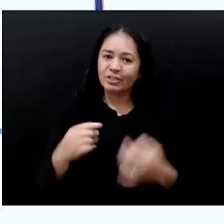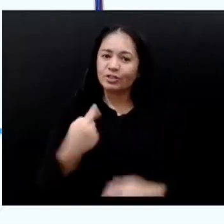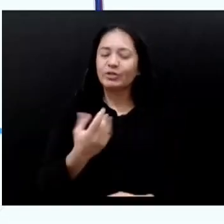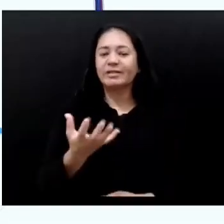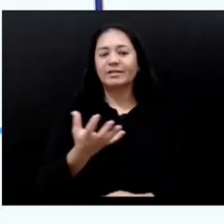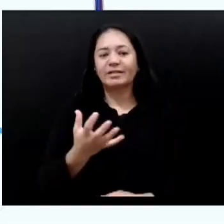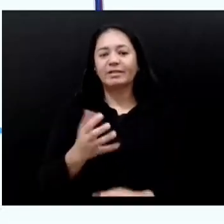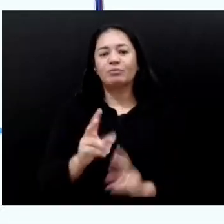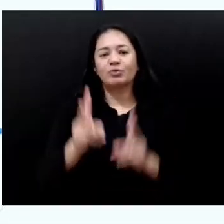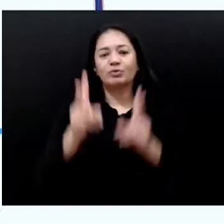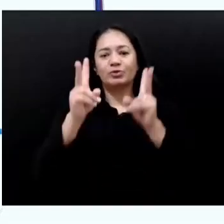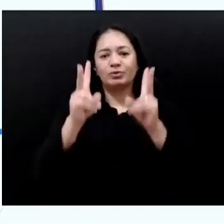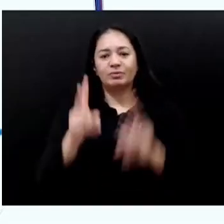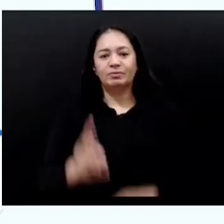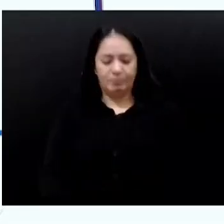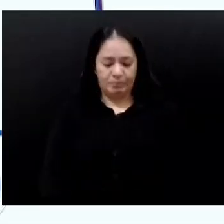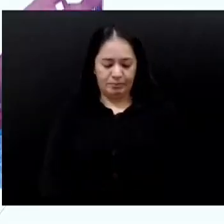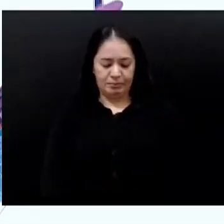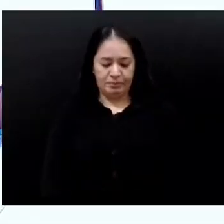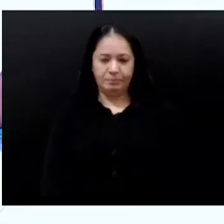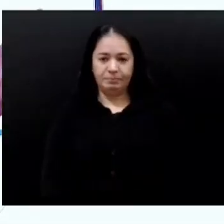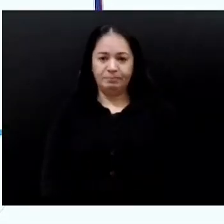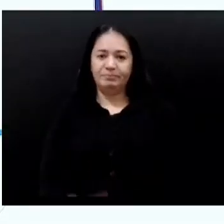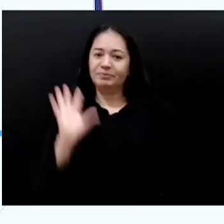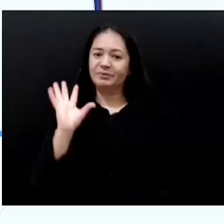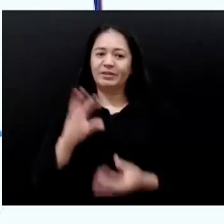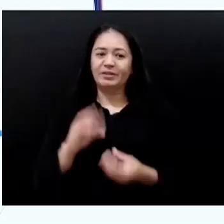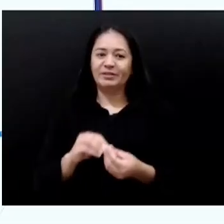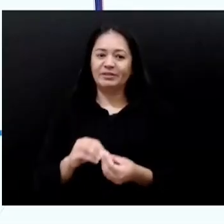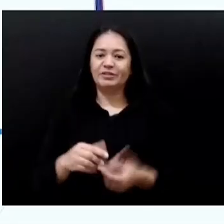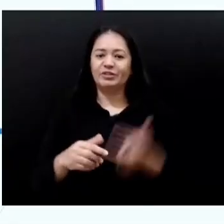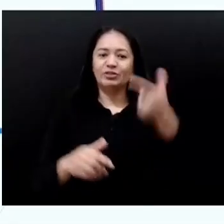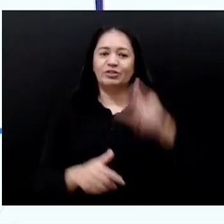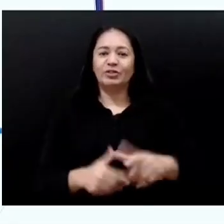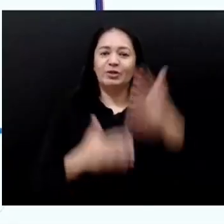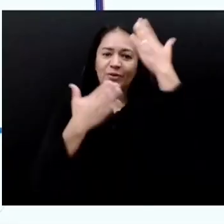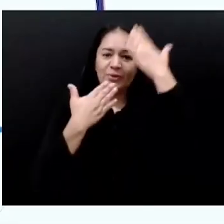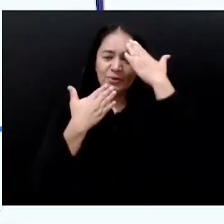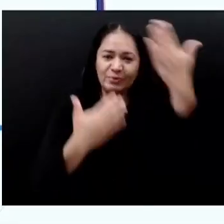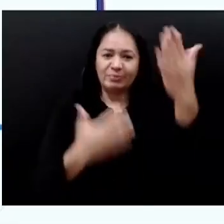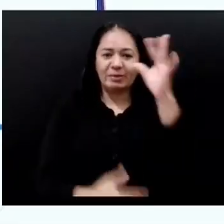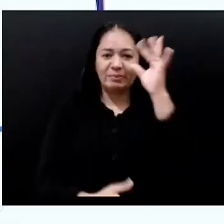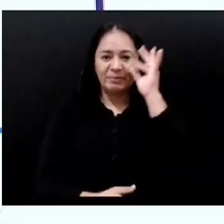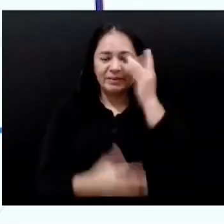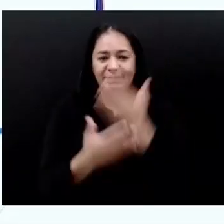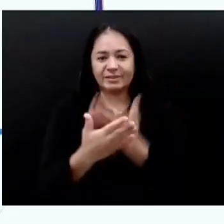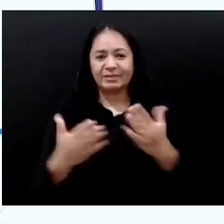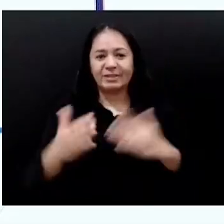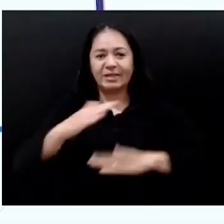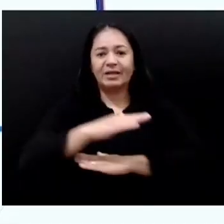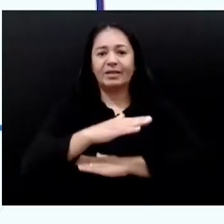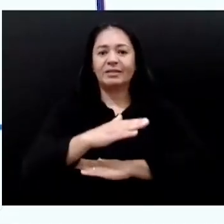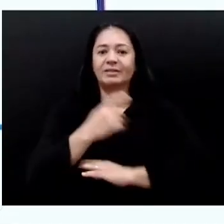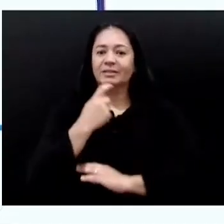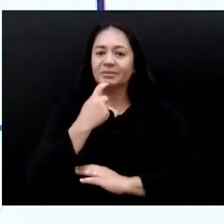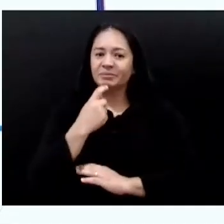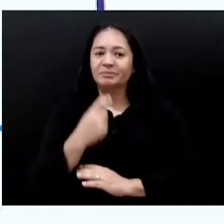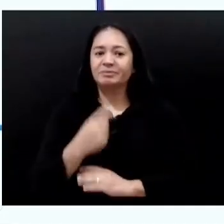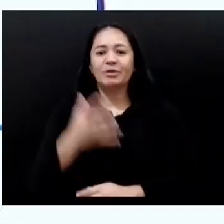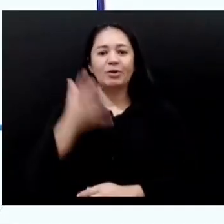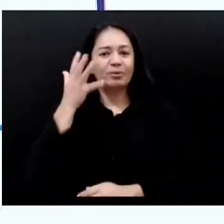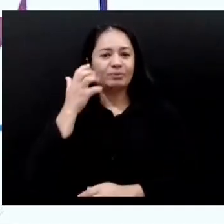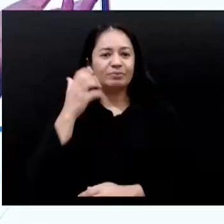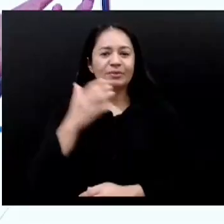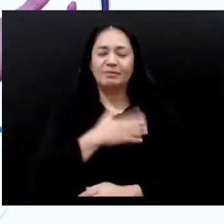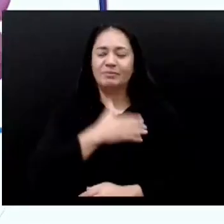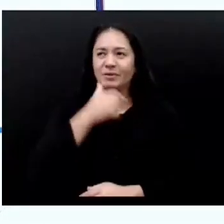frente. Bom, é isso. Novamente, obrigado pela presença de vocês, obrigado à câmera, obrigado a Igor, prefeito, minha mãe, meus pais, minha